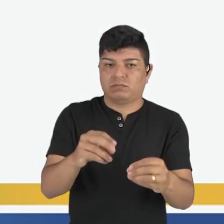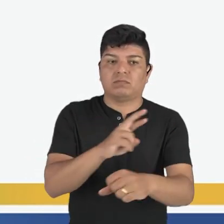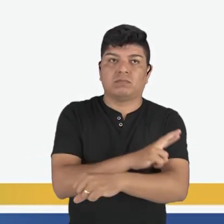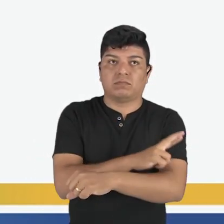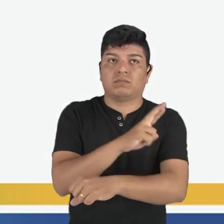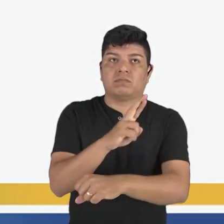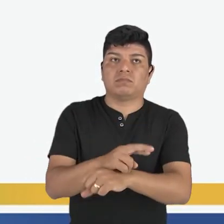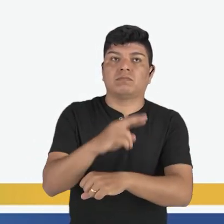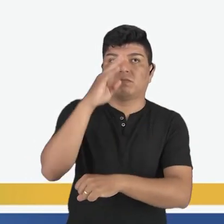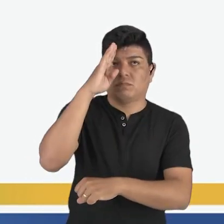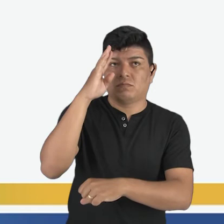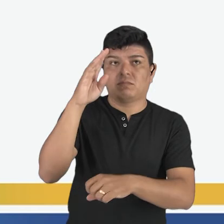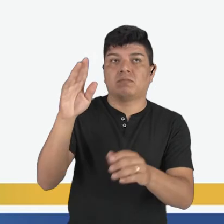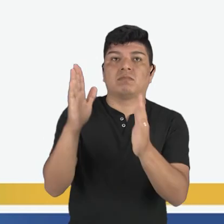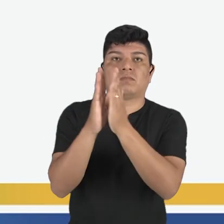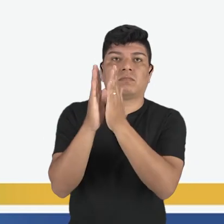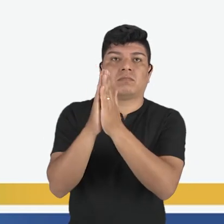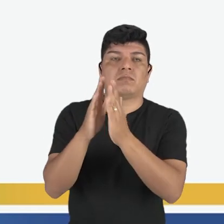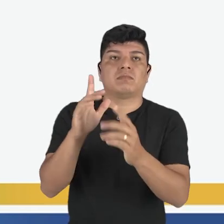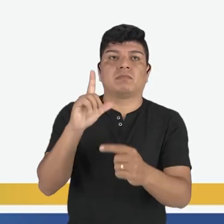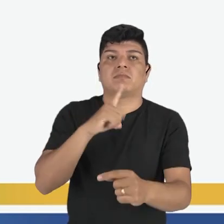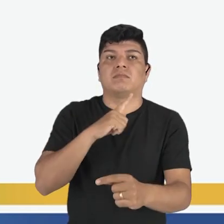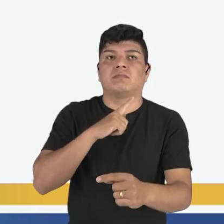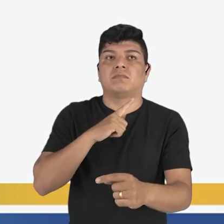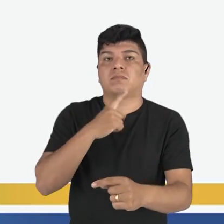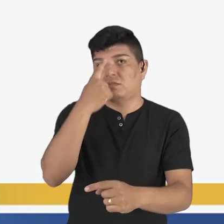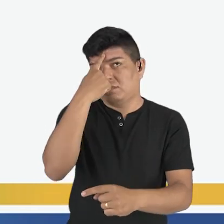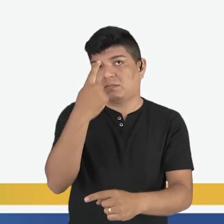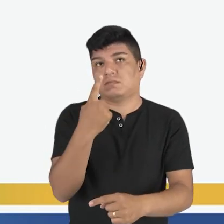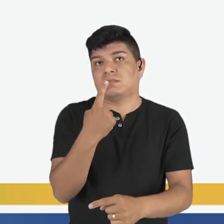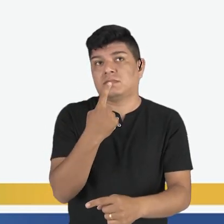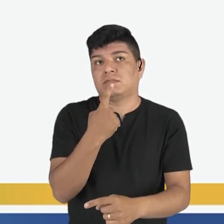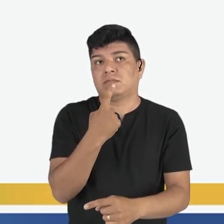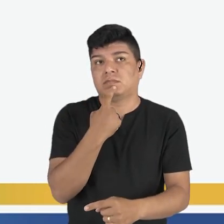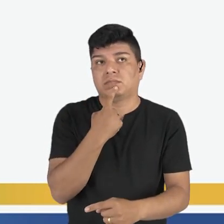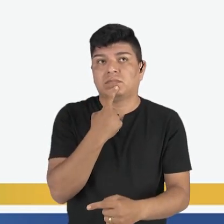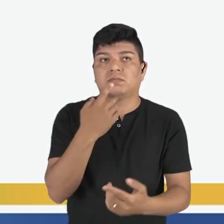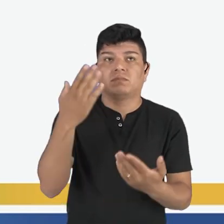Ela é meditativa e há, sim, imagens. Ali nós temos uma imagem de